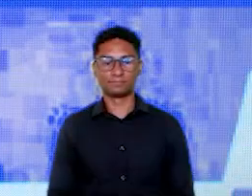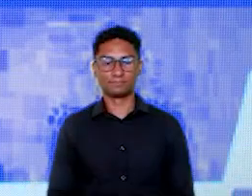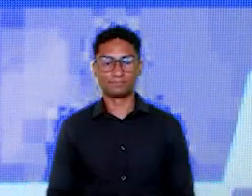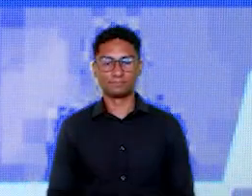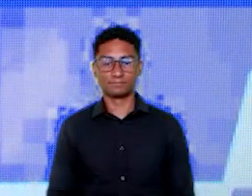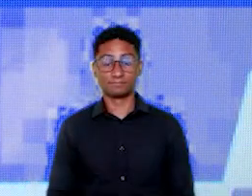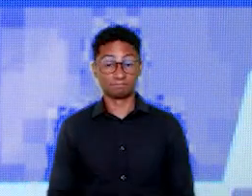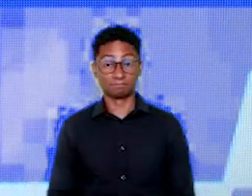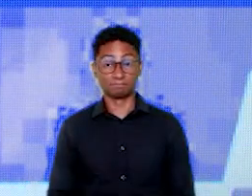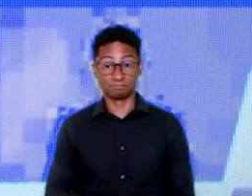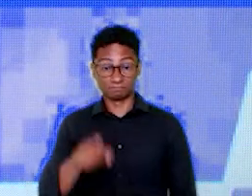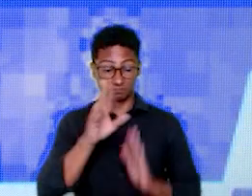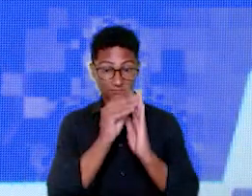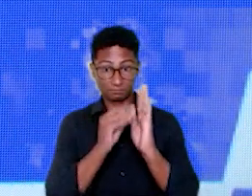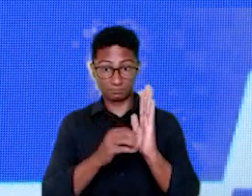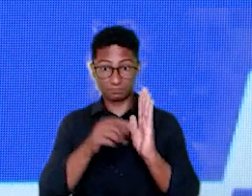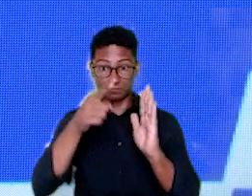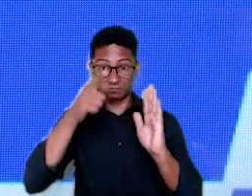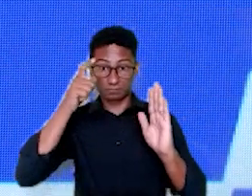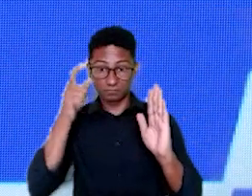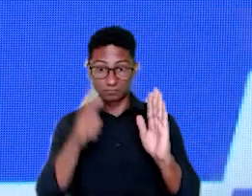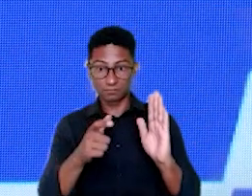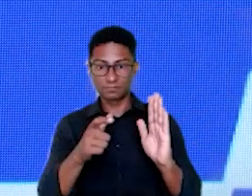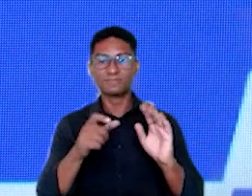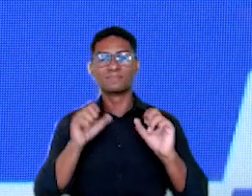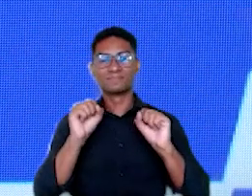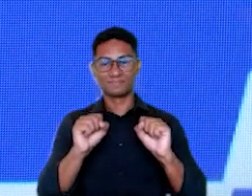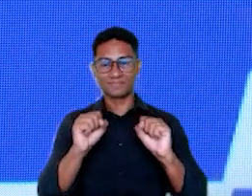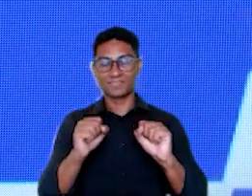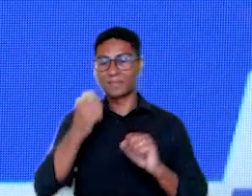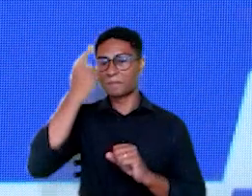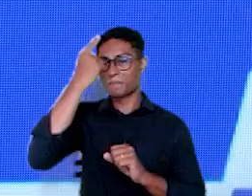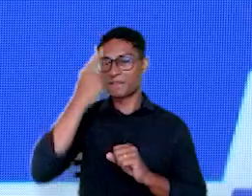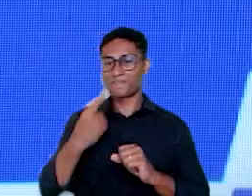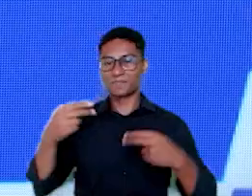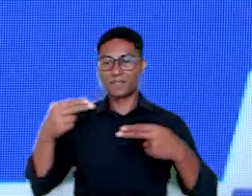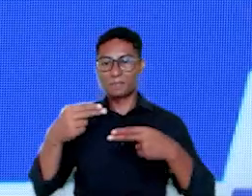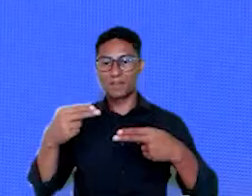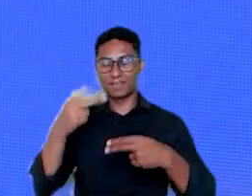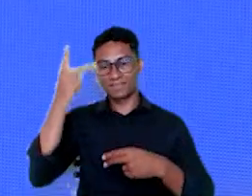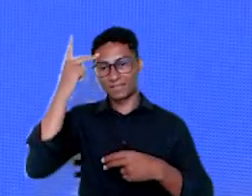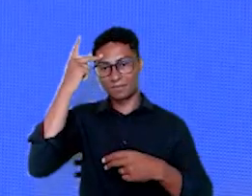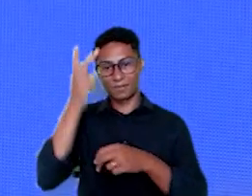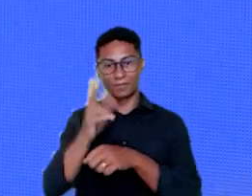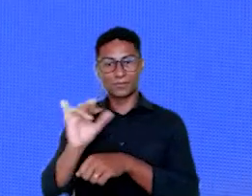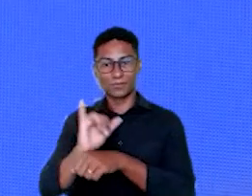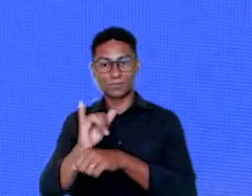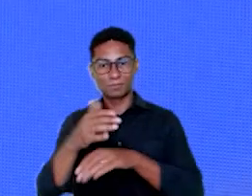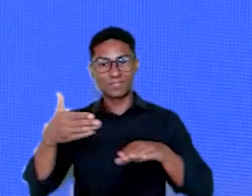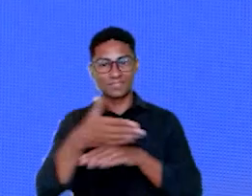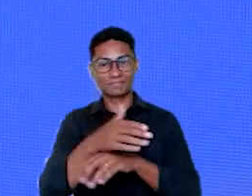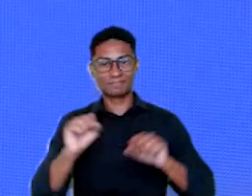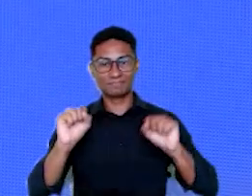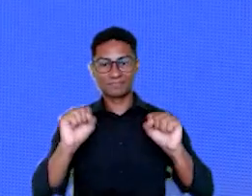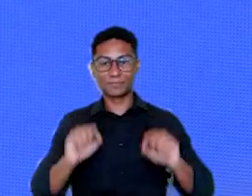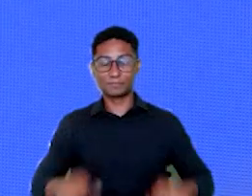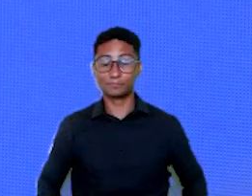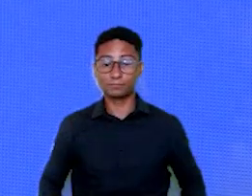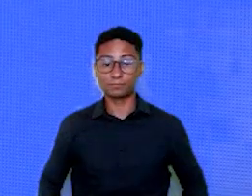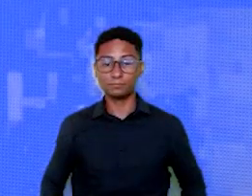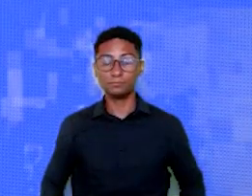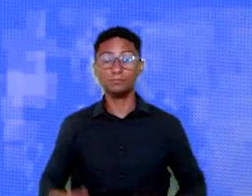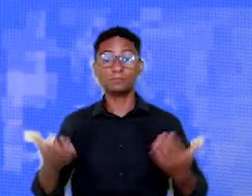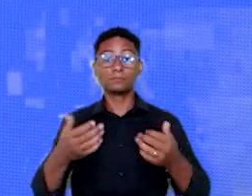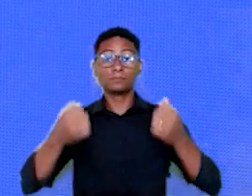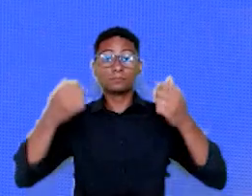E se você se interessou pelo conteúdo, é só acessar o perfil do Sebrae São Paulo no YouTube. Vamos falar sobre